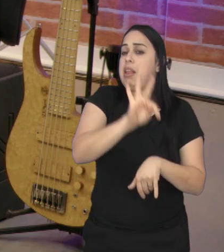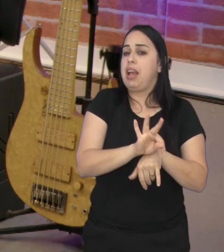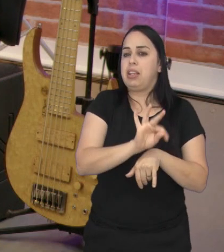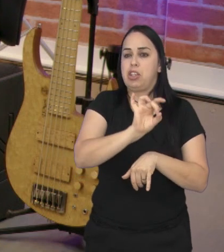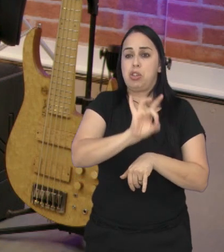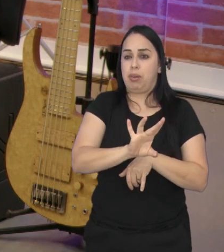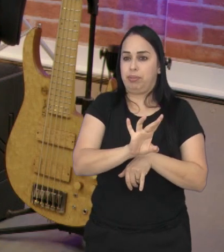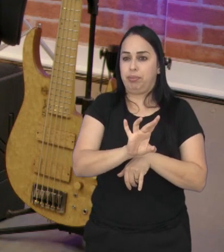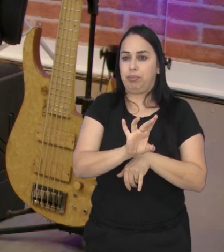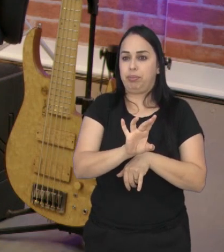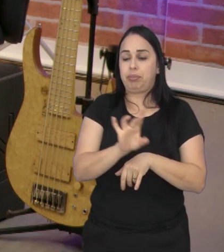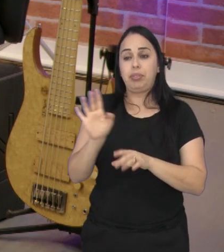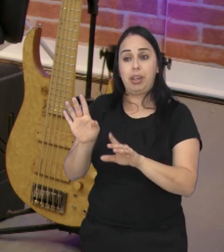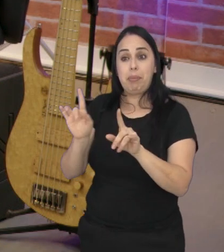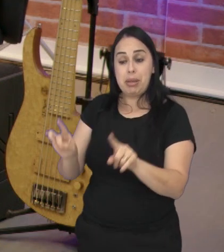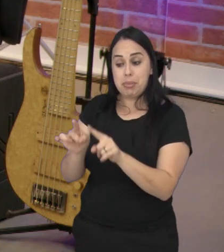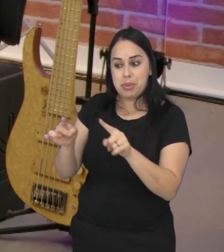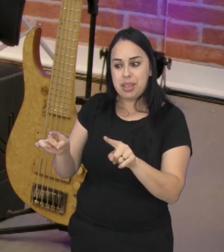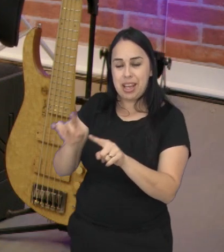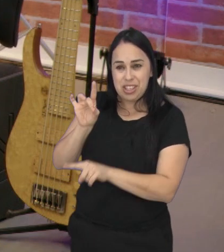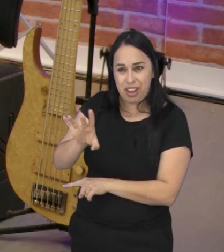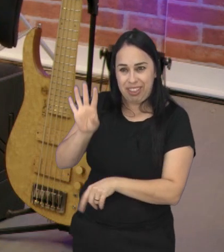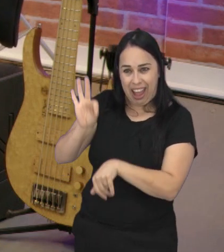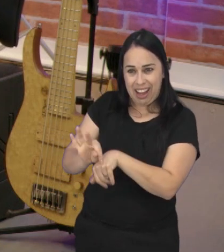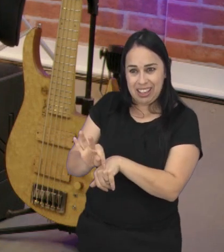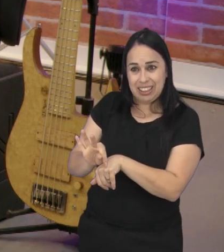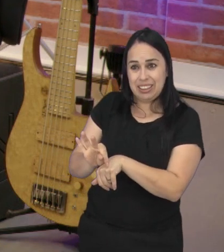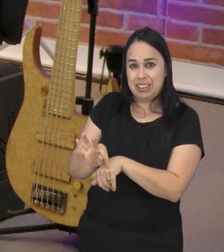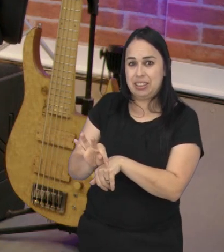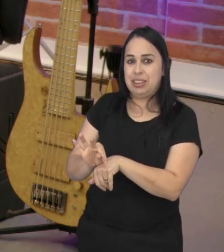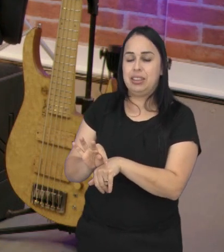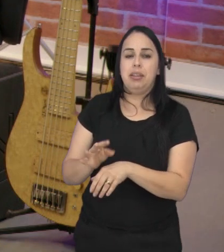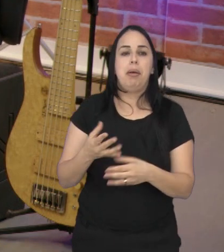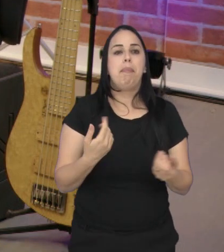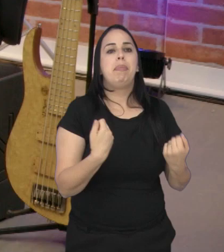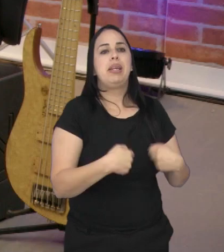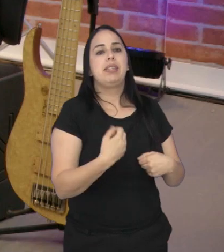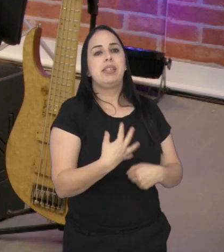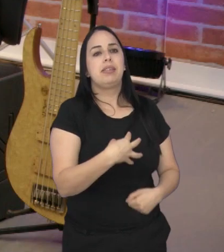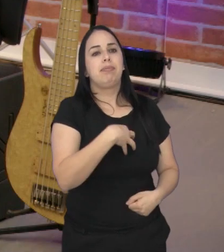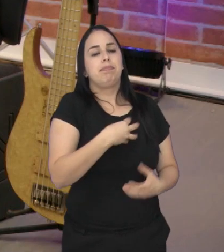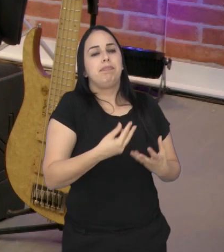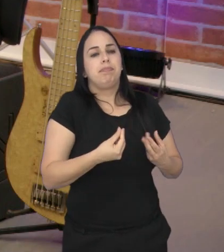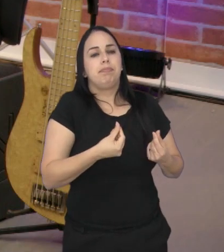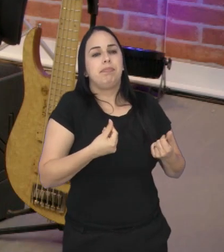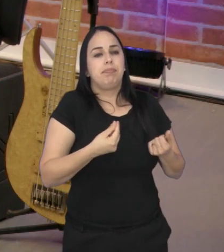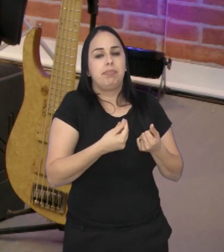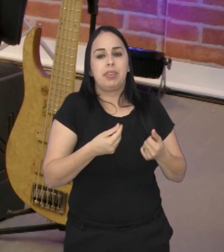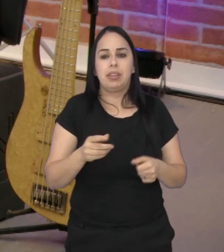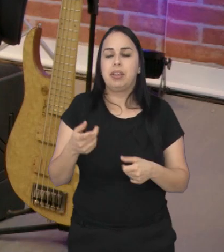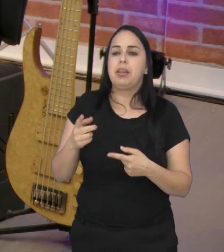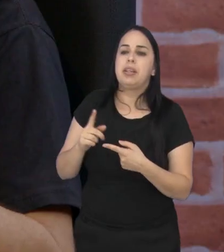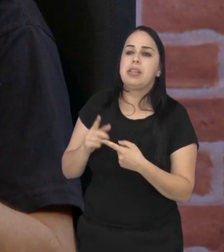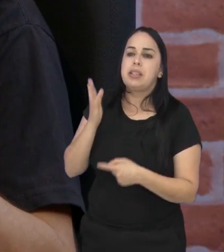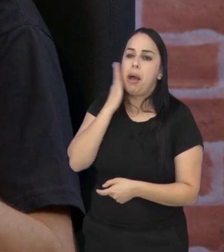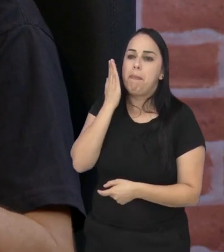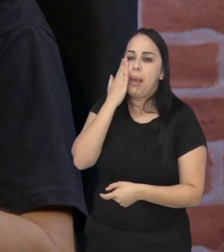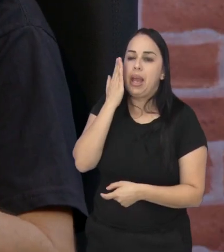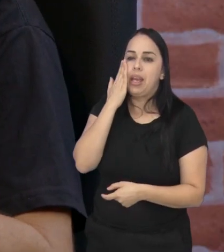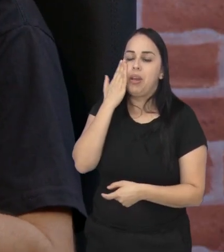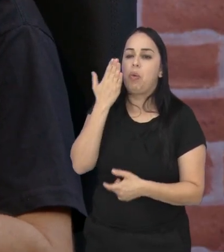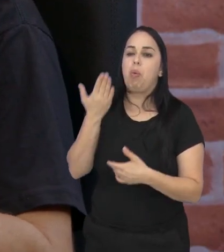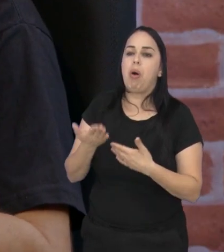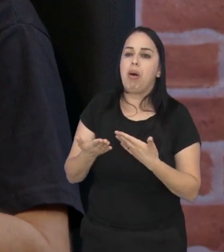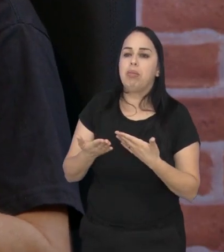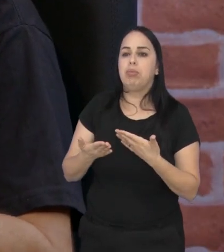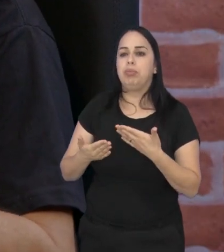extremamente técnica, né? E música não é só isso. Música não é só isso. Tem a acessibilidade do cara você que entende? tá tocando, né? Você tem que olhar, falar, pô, quando é a hora certa